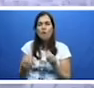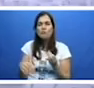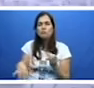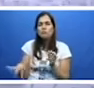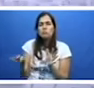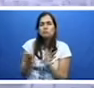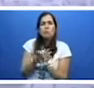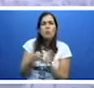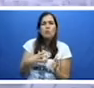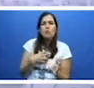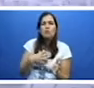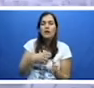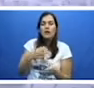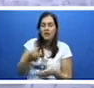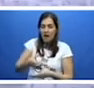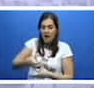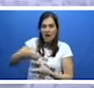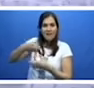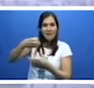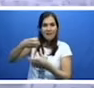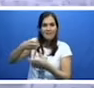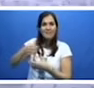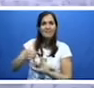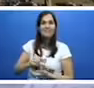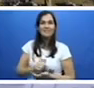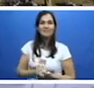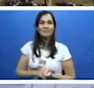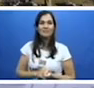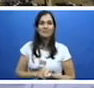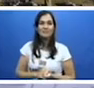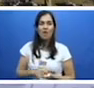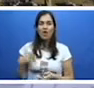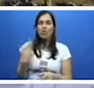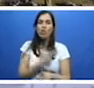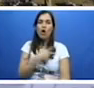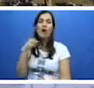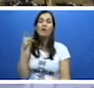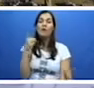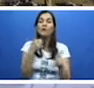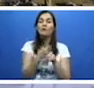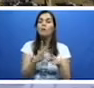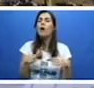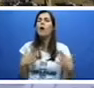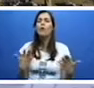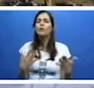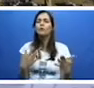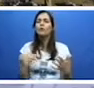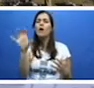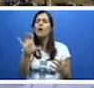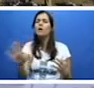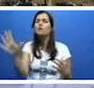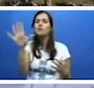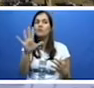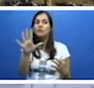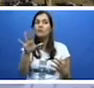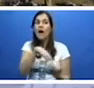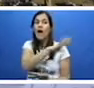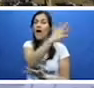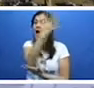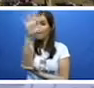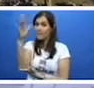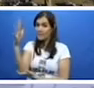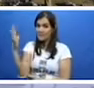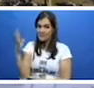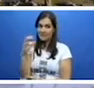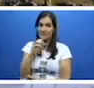taça de um cálice nós encontramos o pinheiro-do-paraná na Mata das Araucárias que é uma mata que